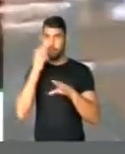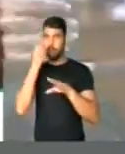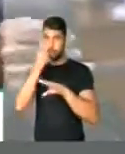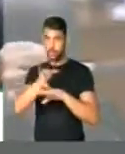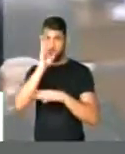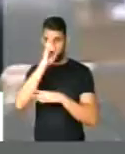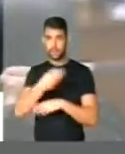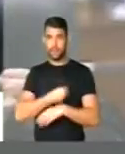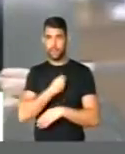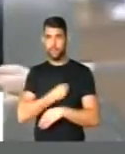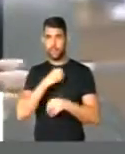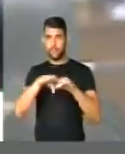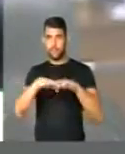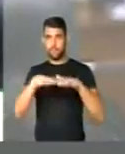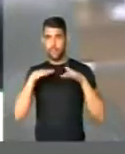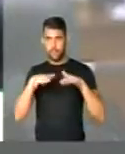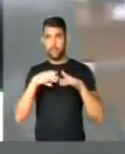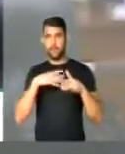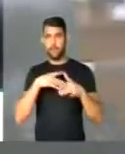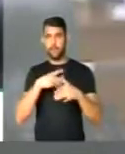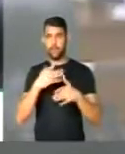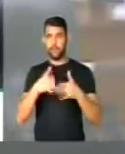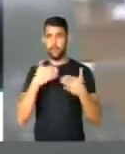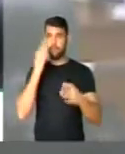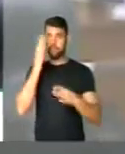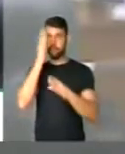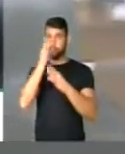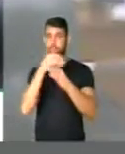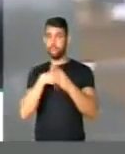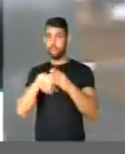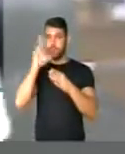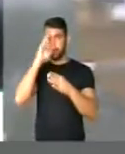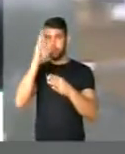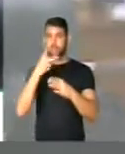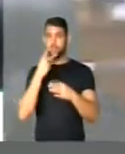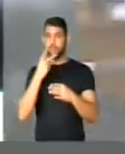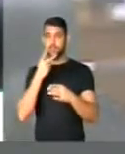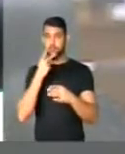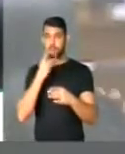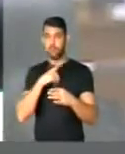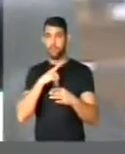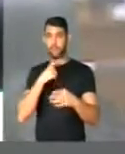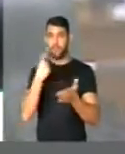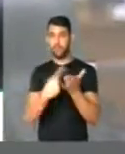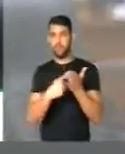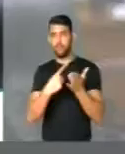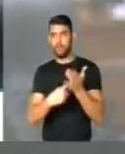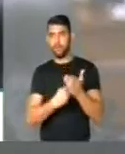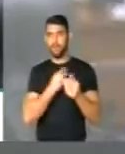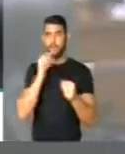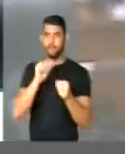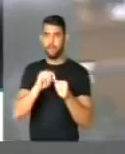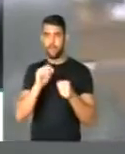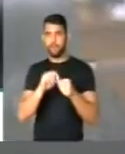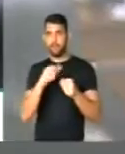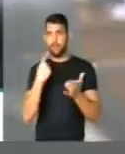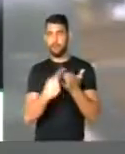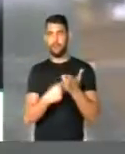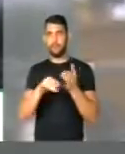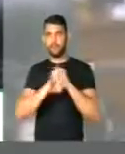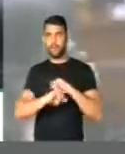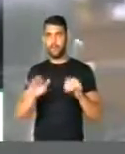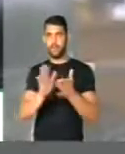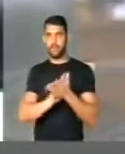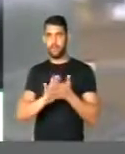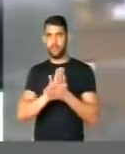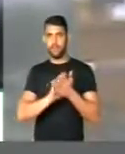Vossa Excelência na frente do plenário, e quando me dirigi à frente, Vossa Excelência disse: o acordo já estava firmado e não houve